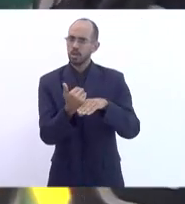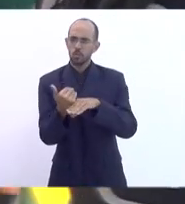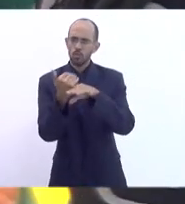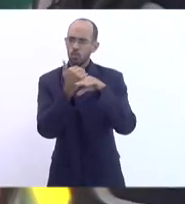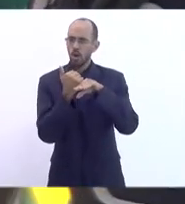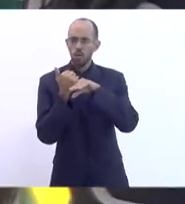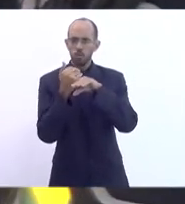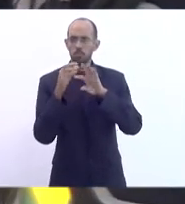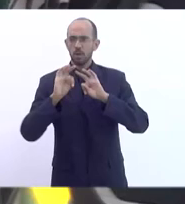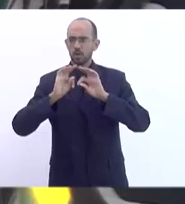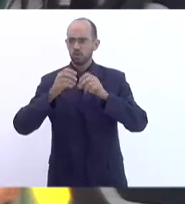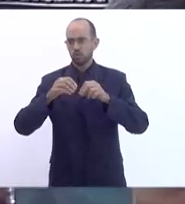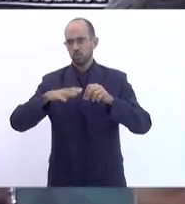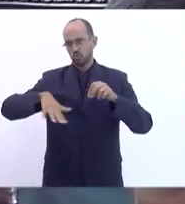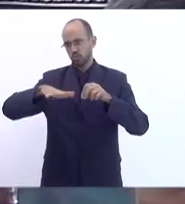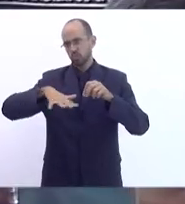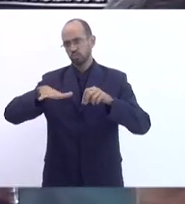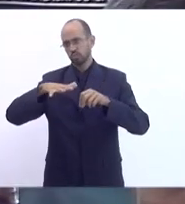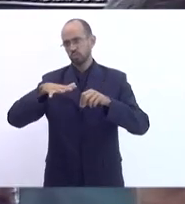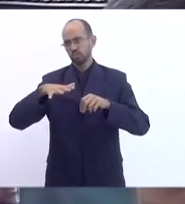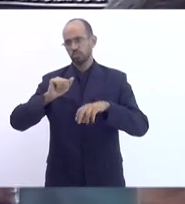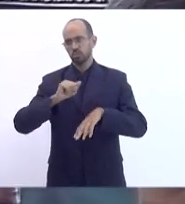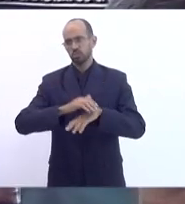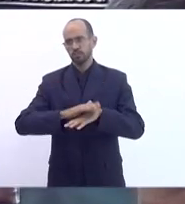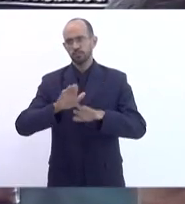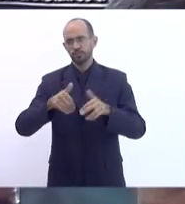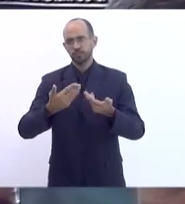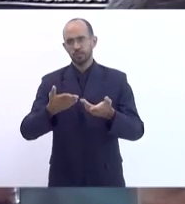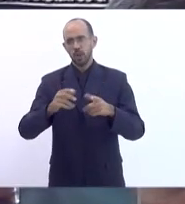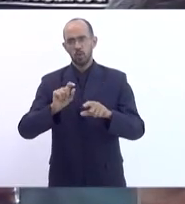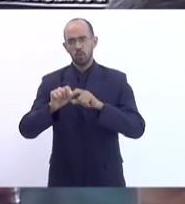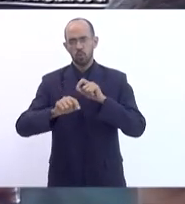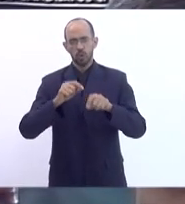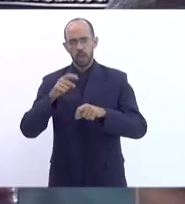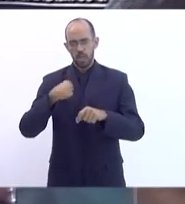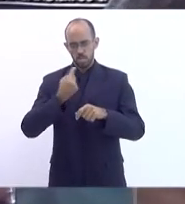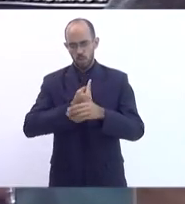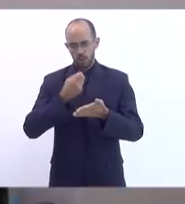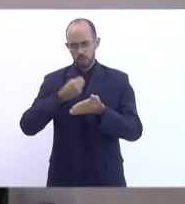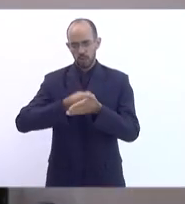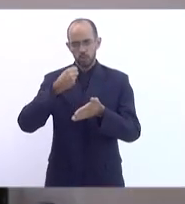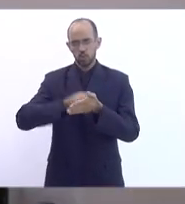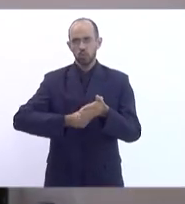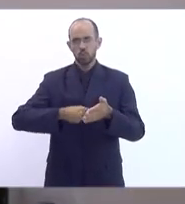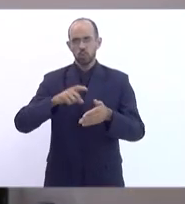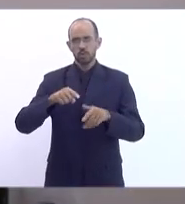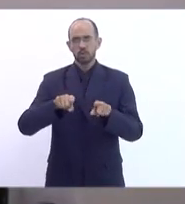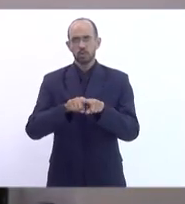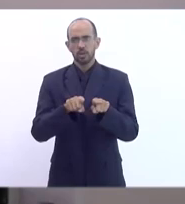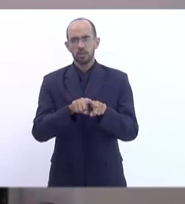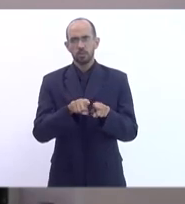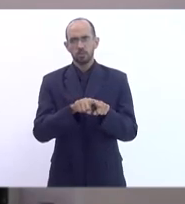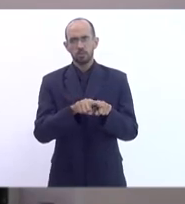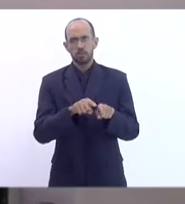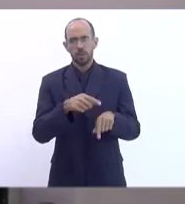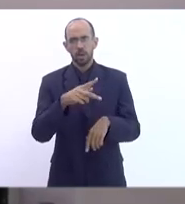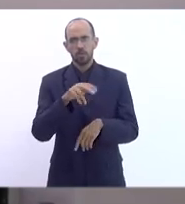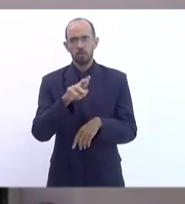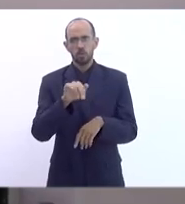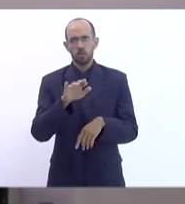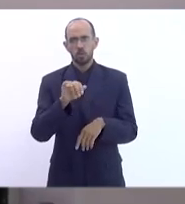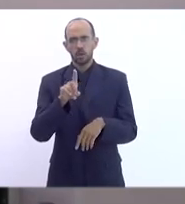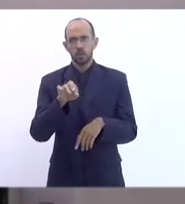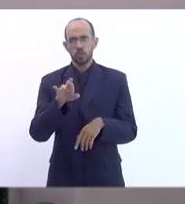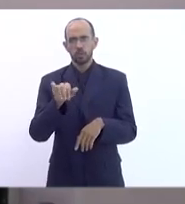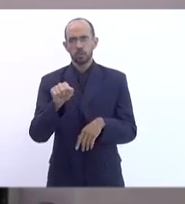com aquele que é objeto do ato administrativo Então a nossa nossa luta Inclusive a presença da procuradoria da Assembleia Legislativa